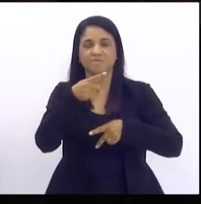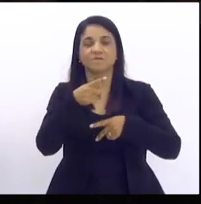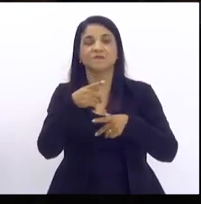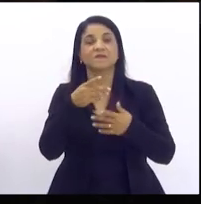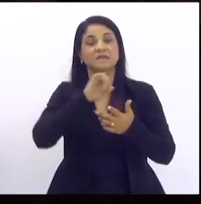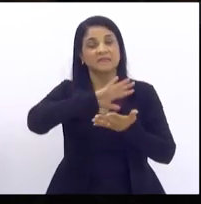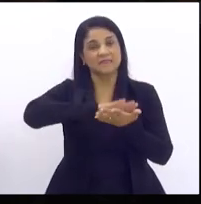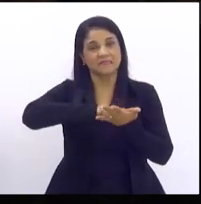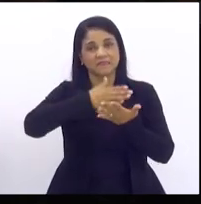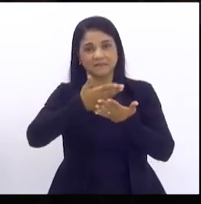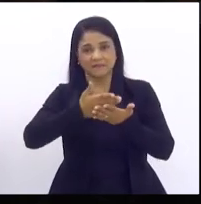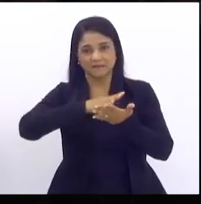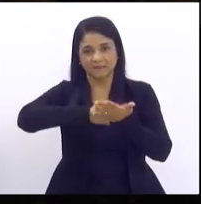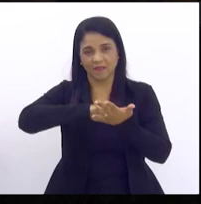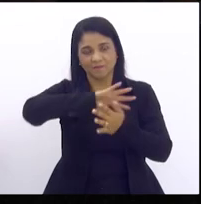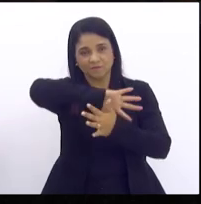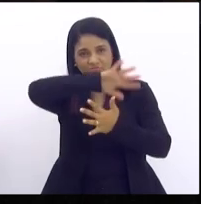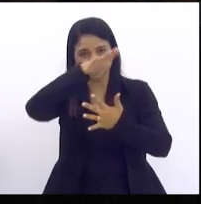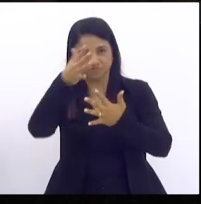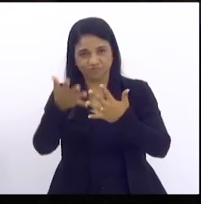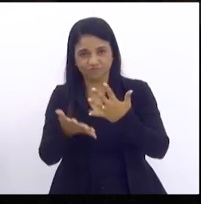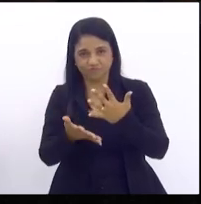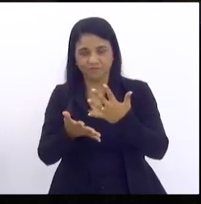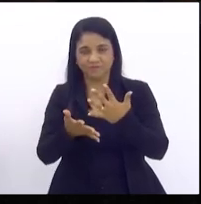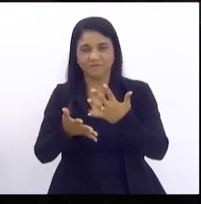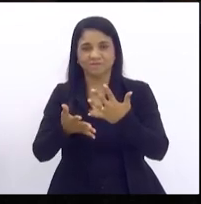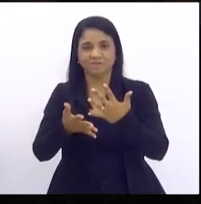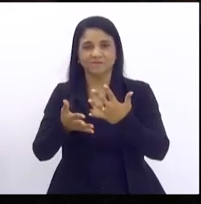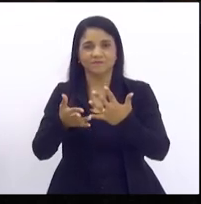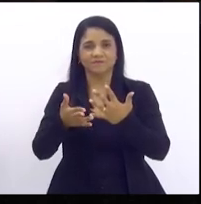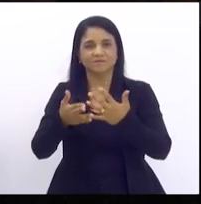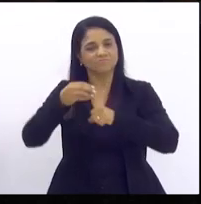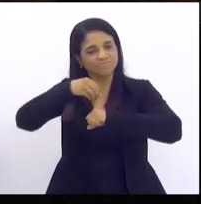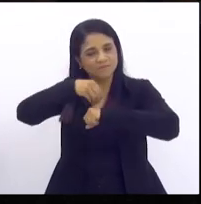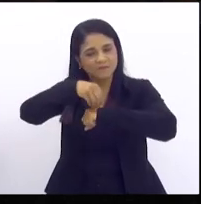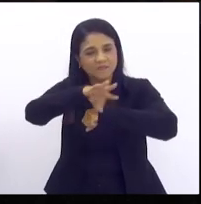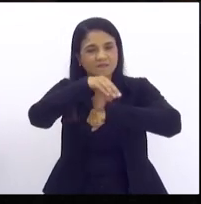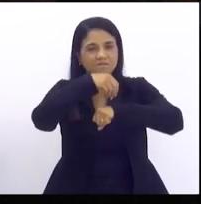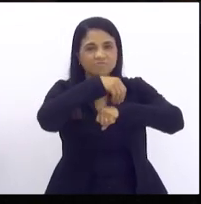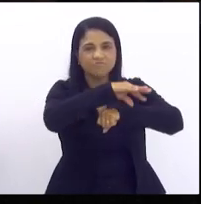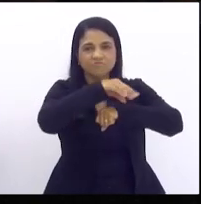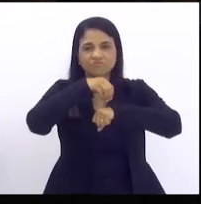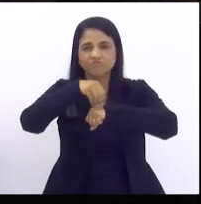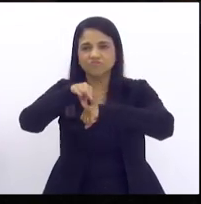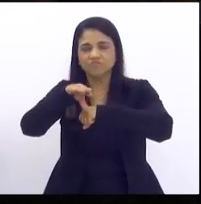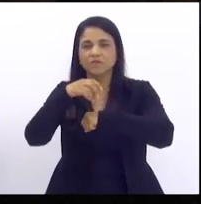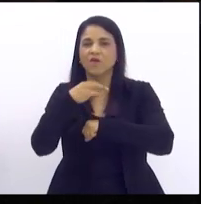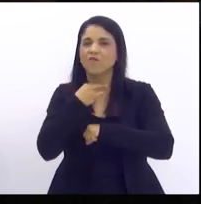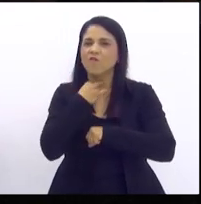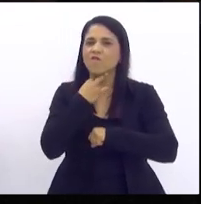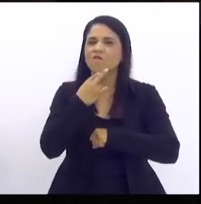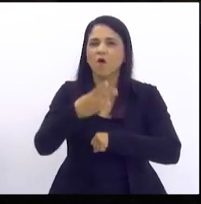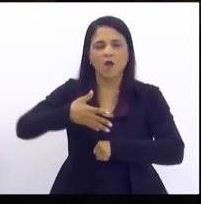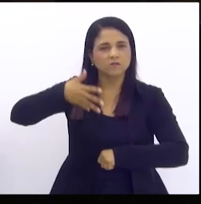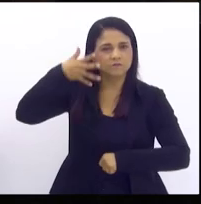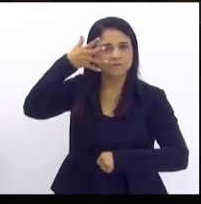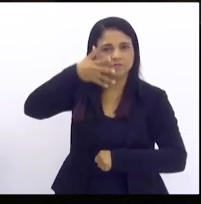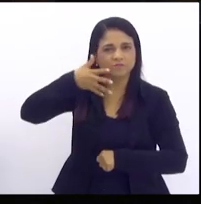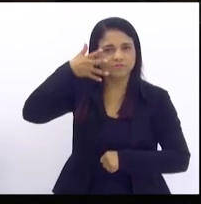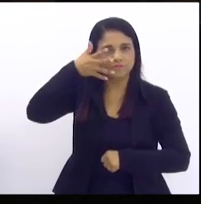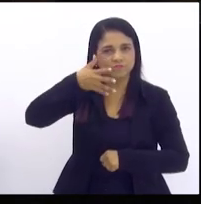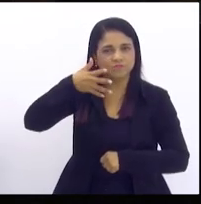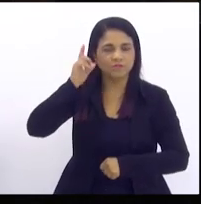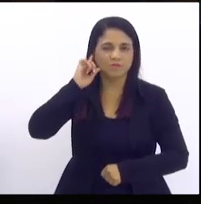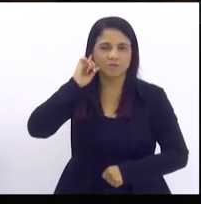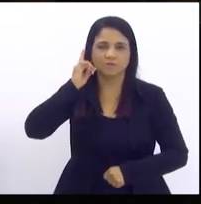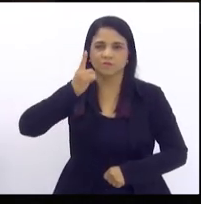senhora intérprete da língua de Libras, que leva a nossa voz aos